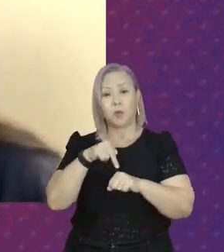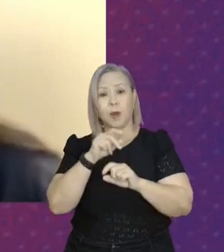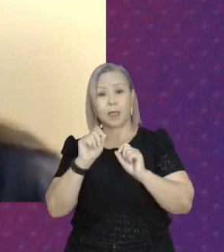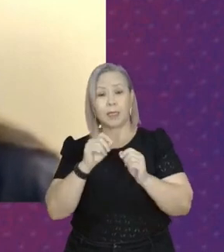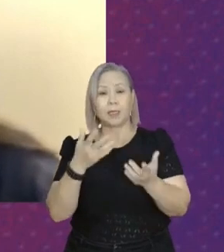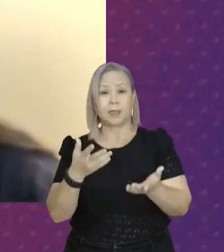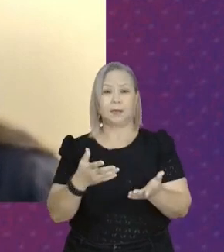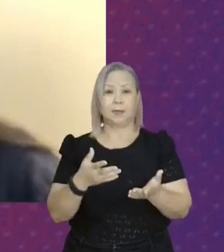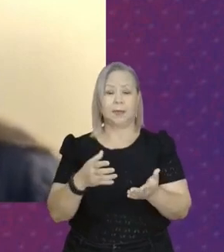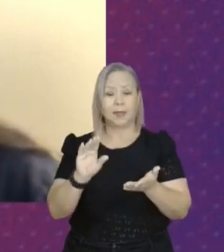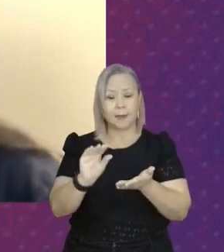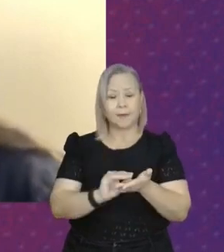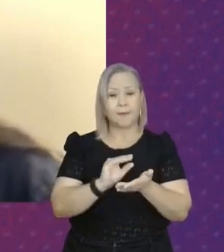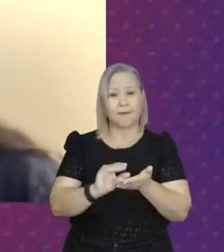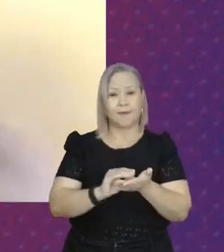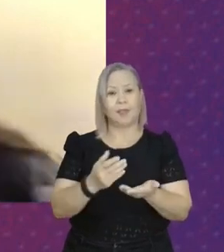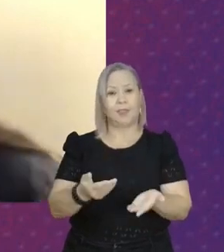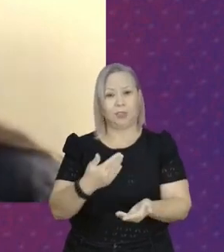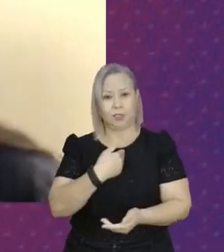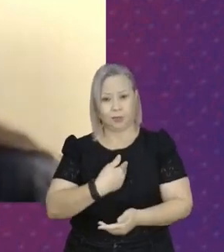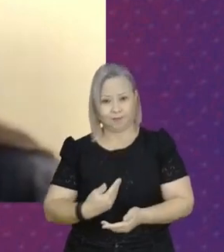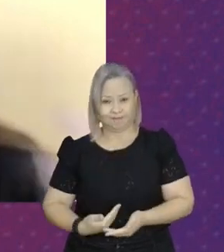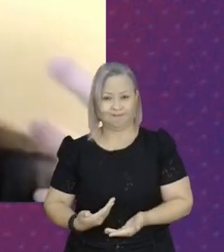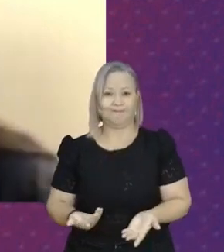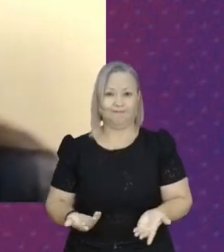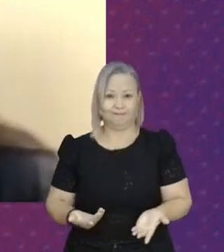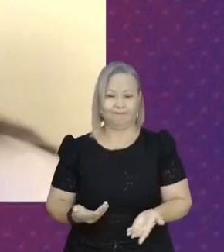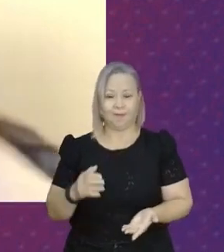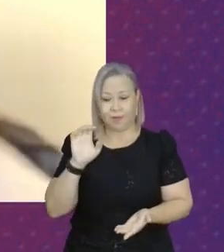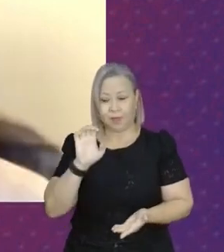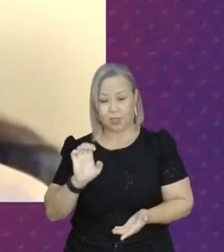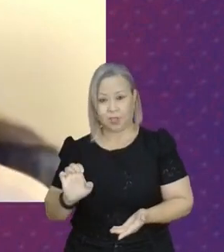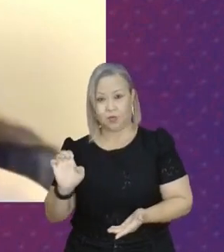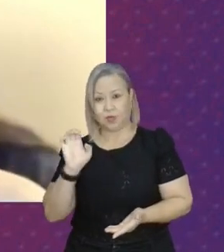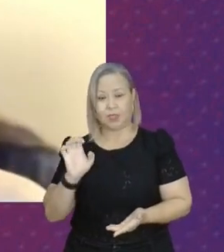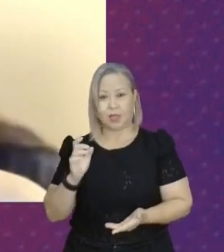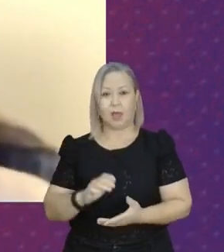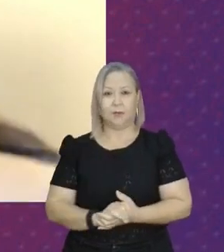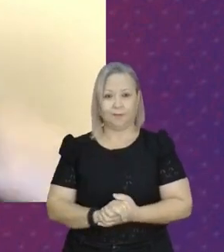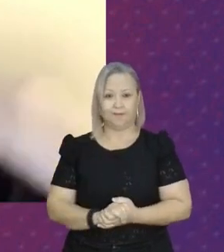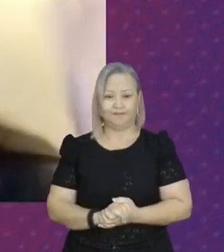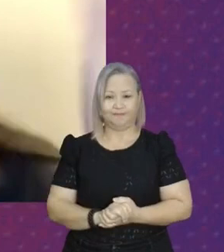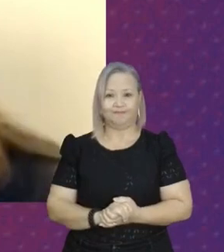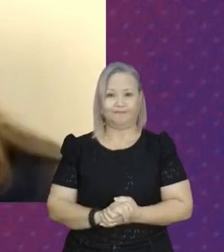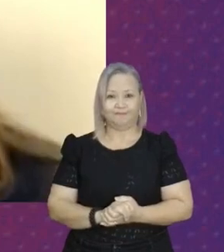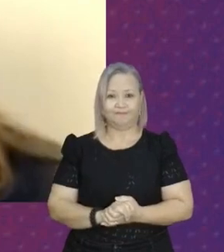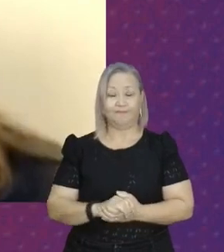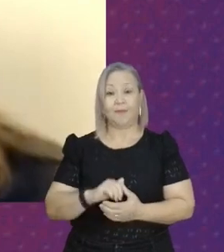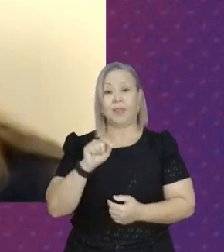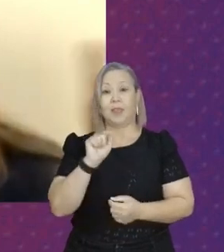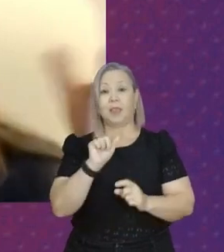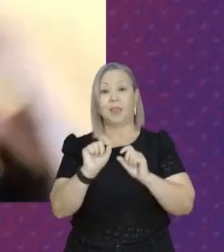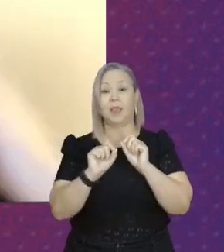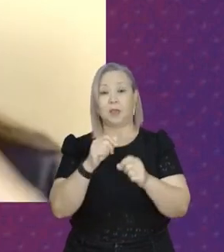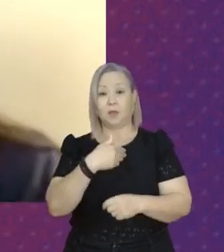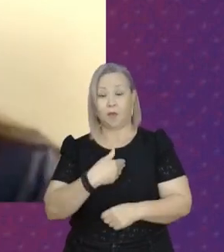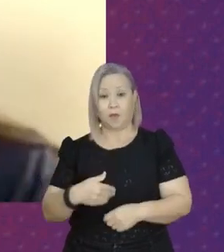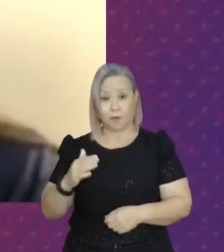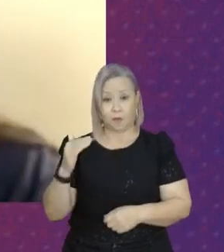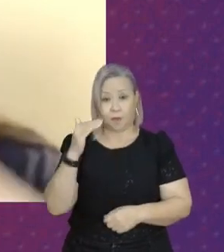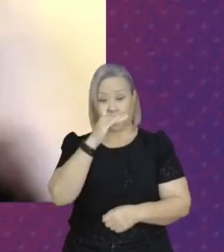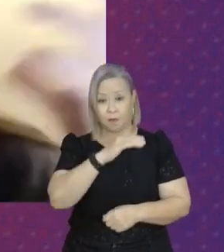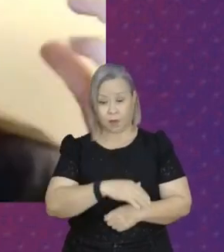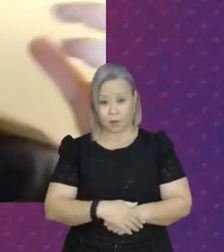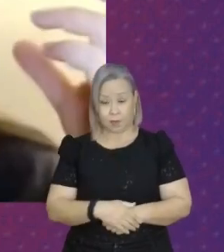da rede pública, né? Inclusive, se a gente olha os valores propostos, essa é a perspectiva. Isso que o governo Bolsonaro coloca no